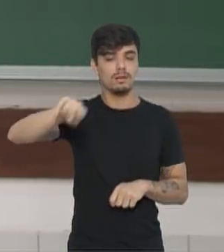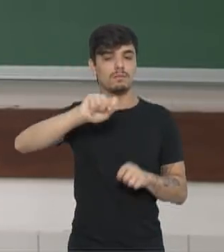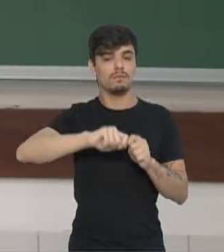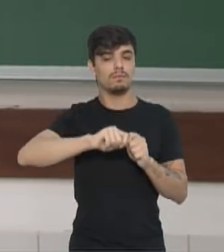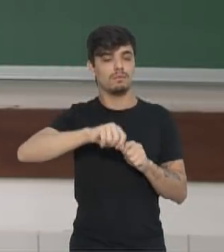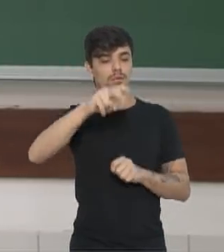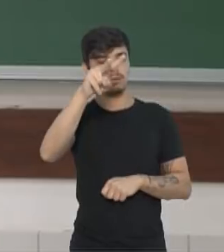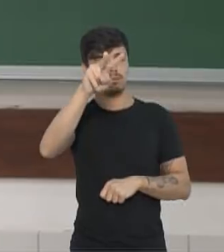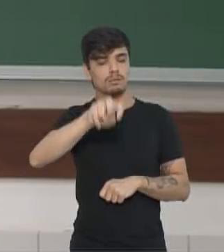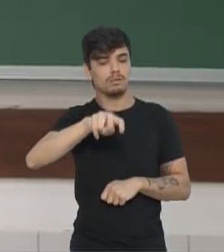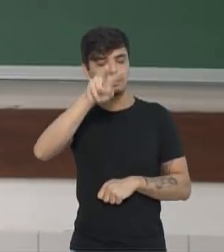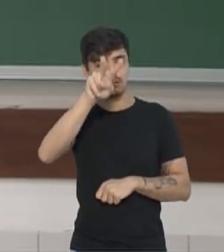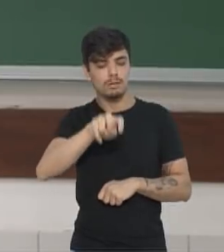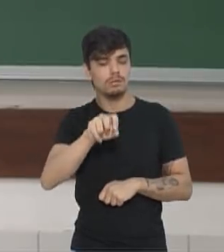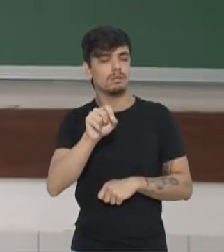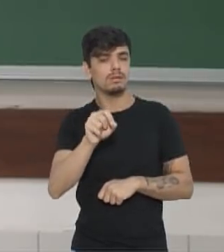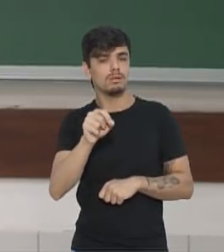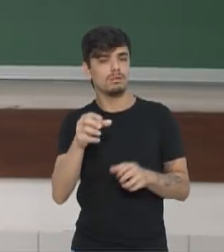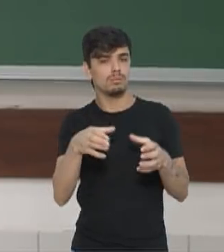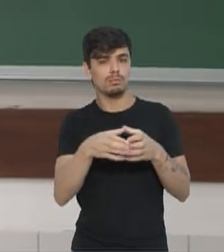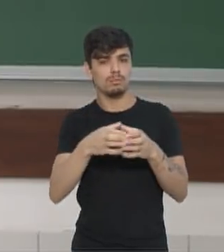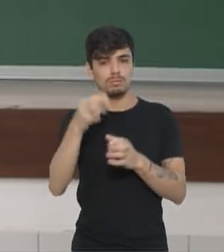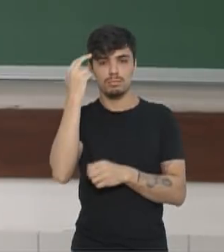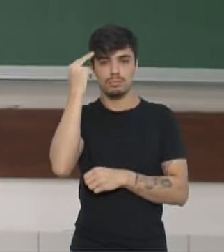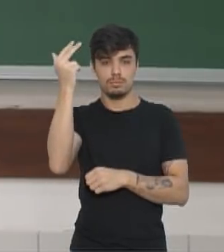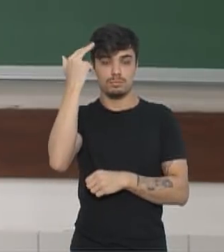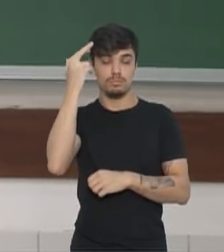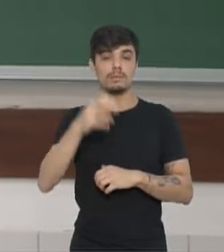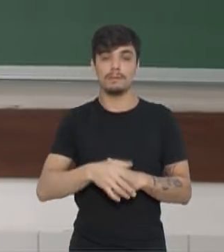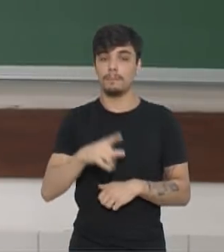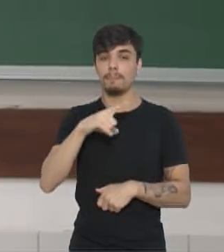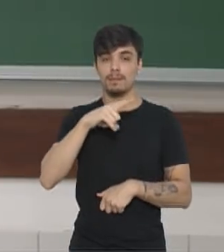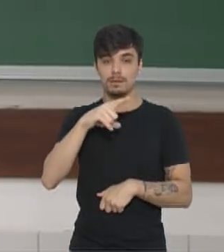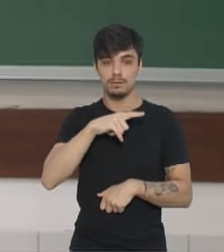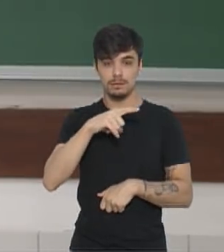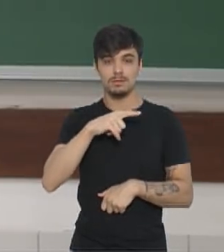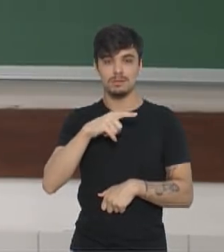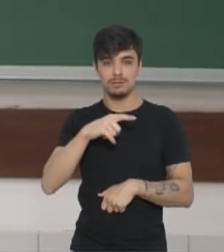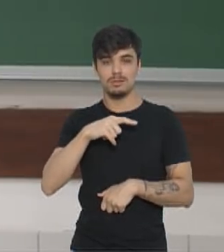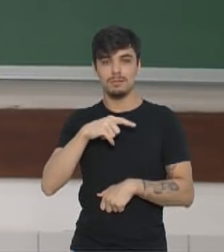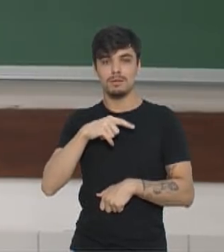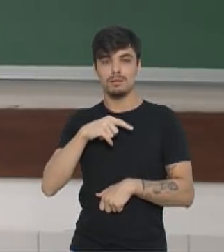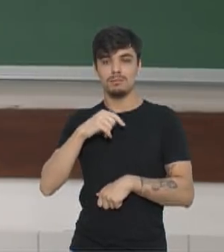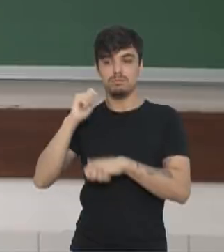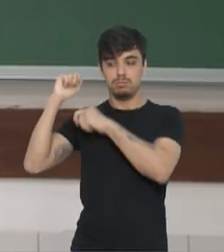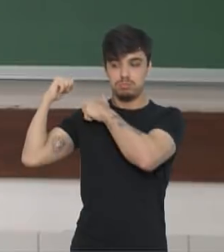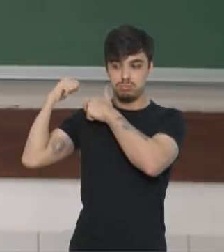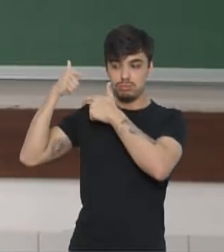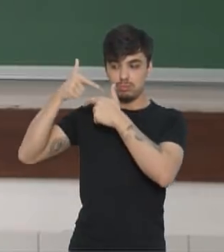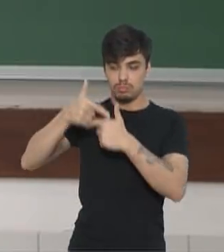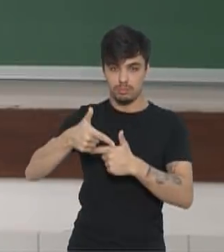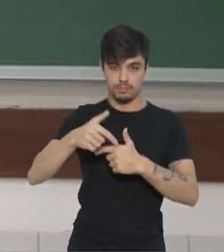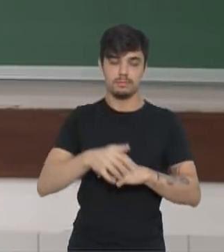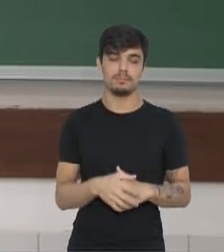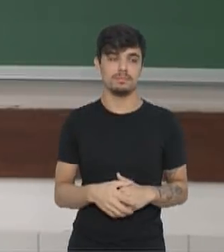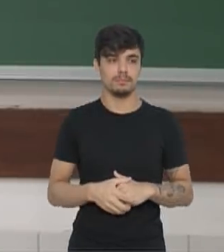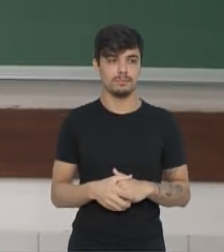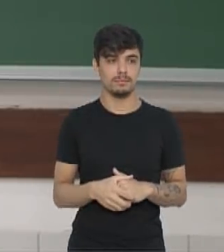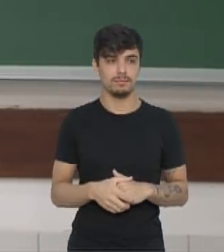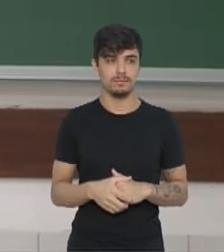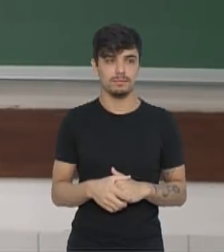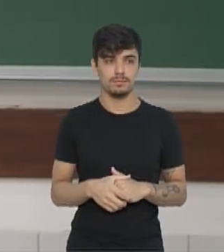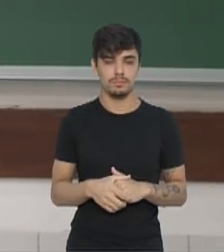análise deles como um grupo comum, porque eles tinham a mesma ascendência, a mesma origem.